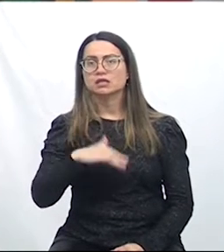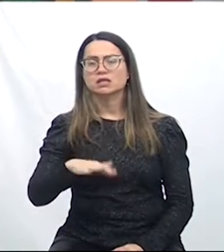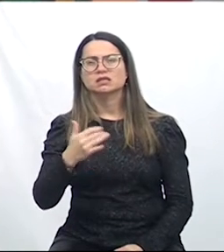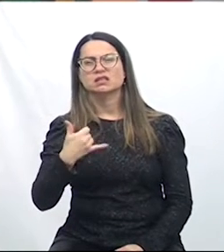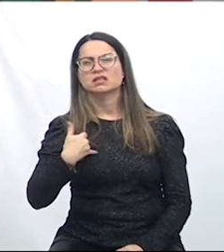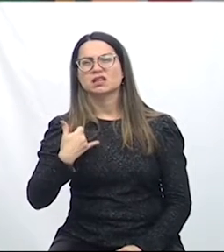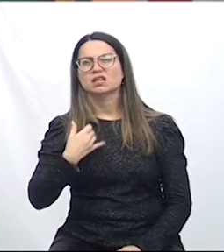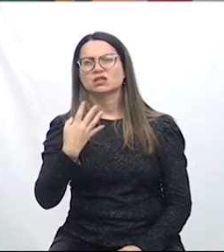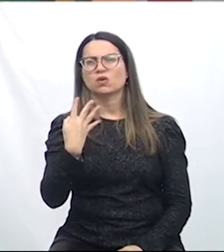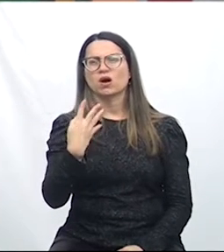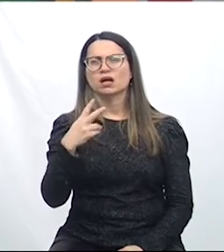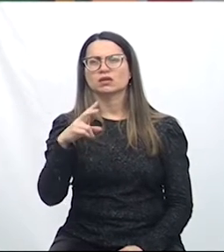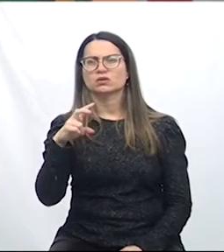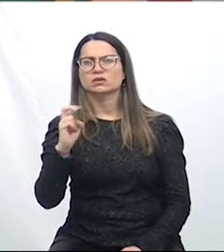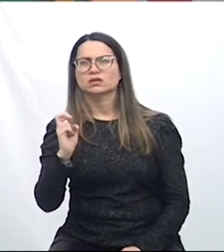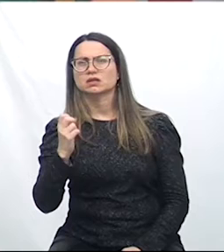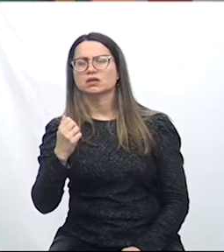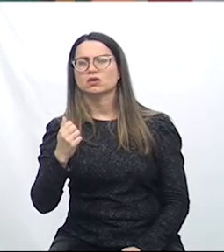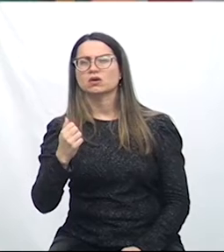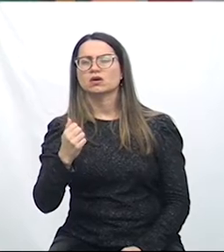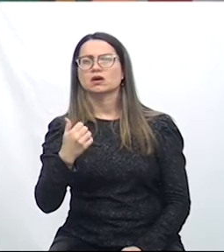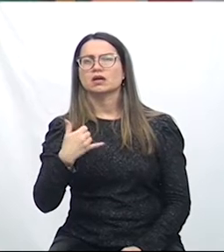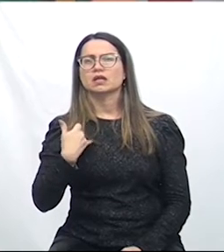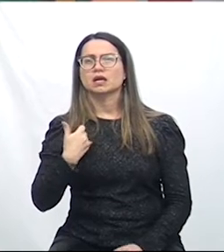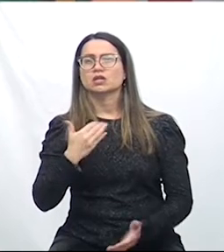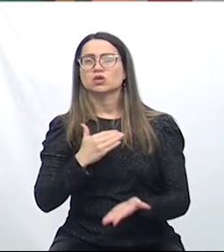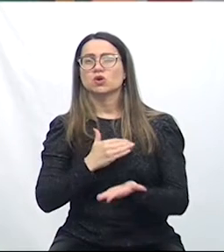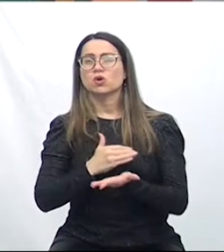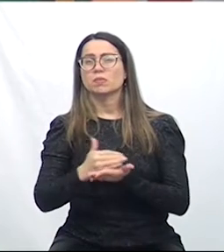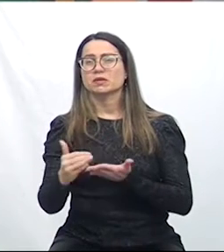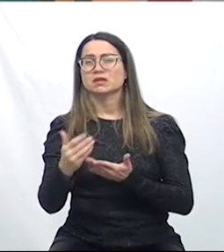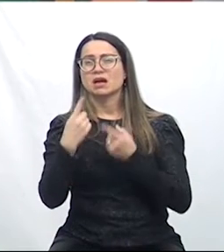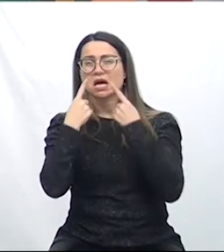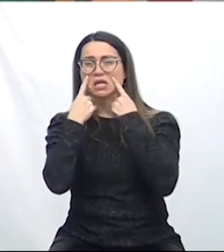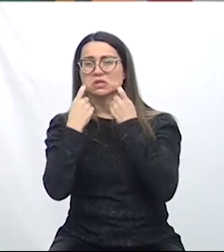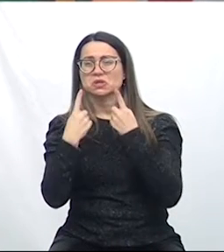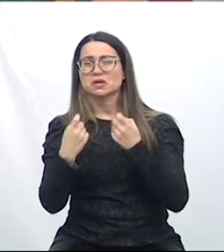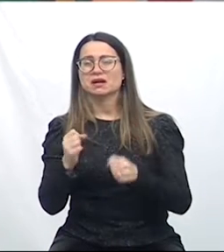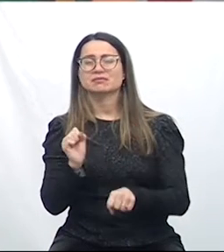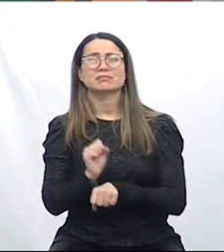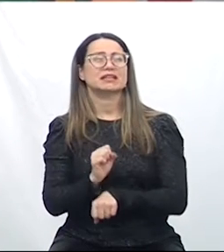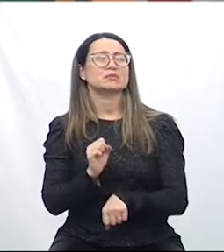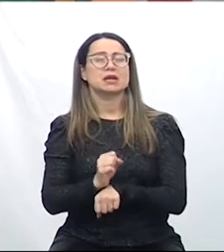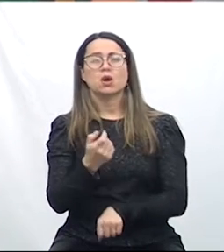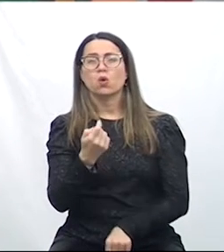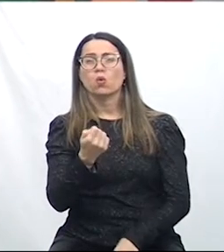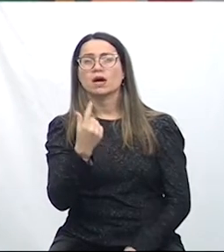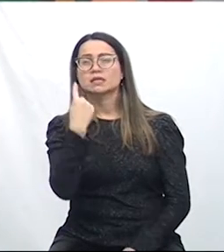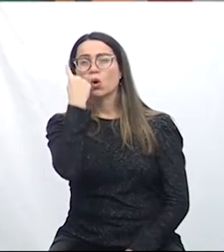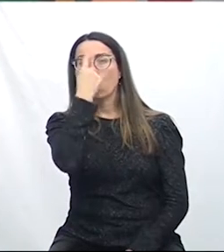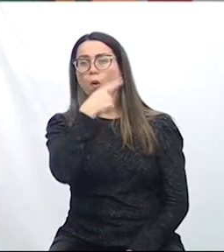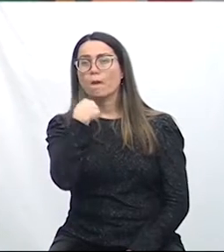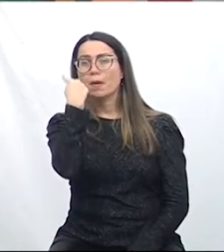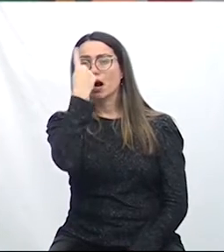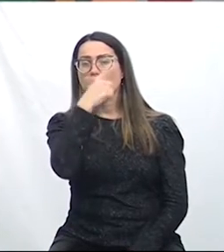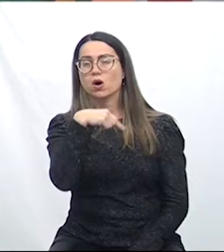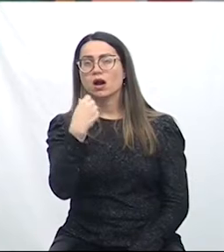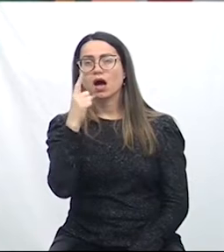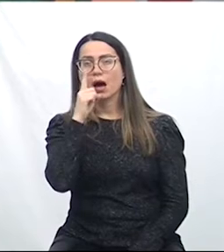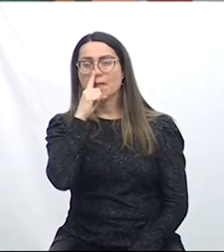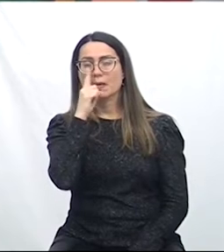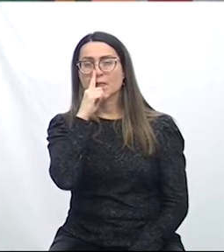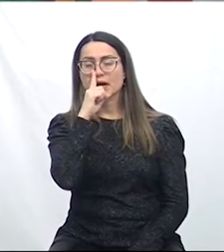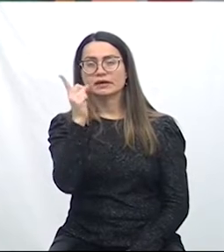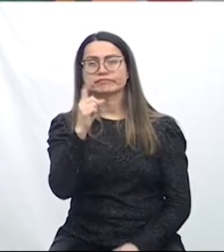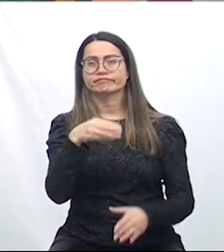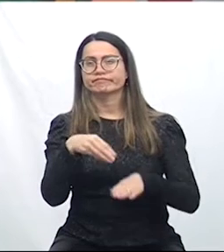4, 5 anos, começaram a chorar pela espera de quase uma hora para entrar ali no desfile, e algumas mães tiveram até que levar as crianças para